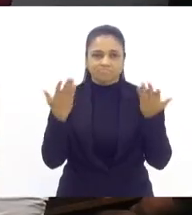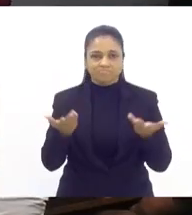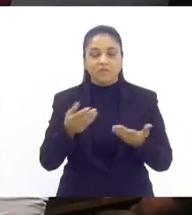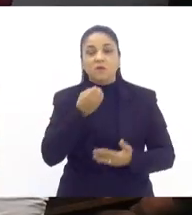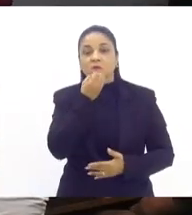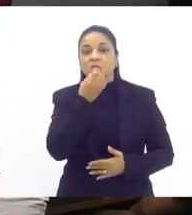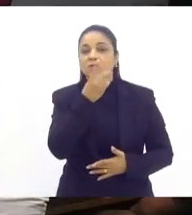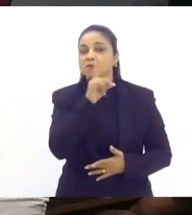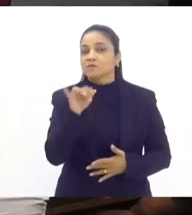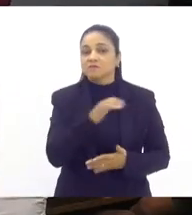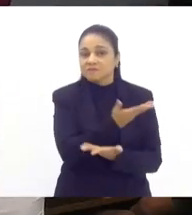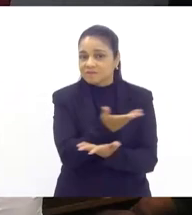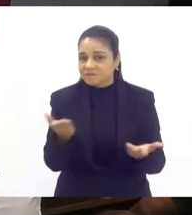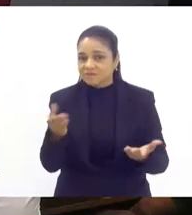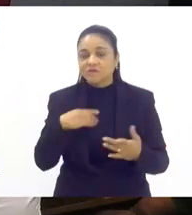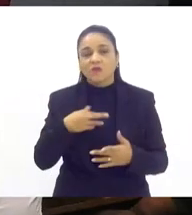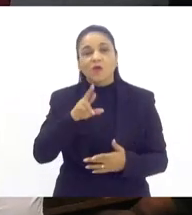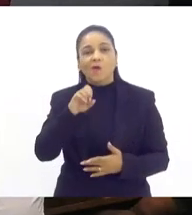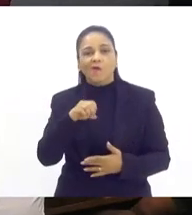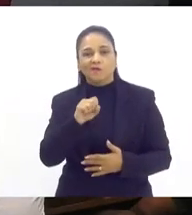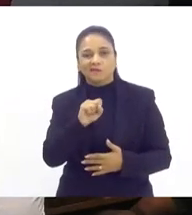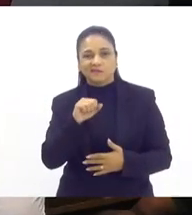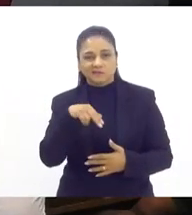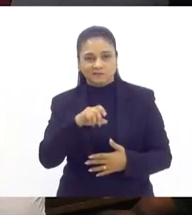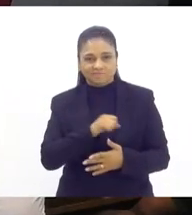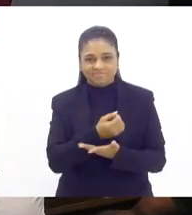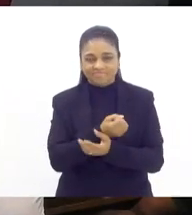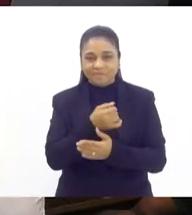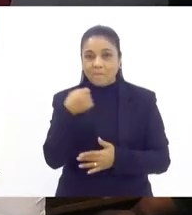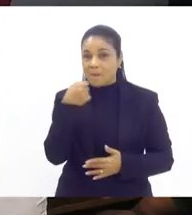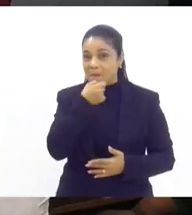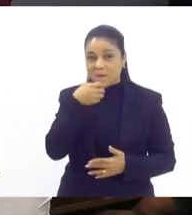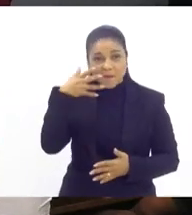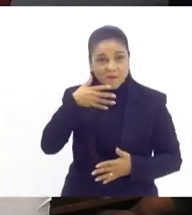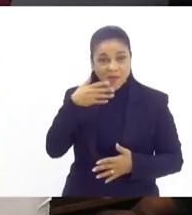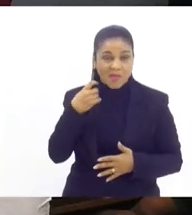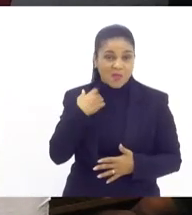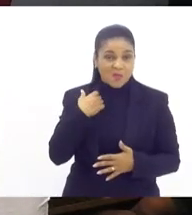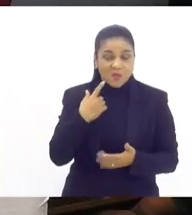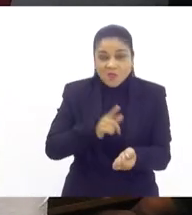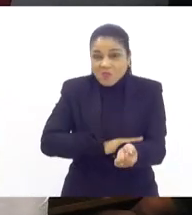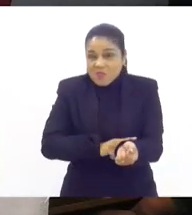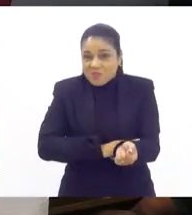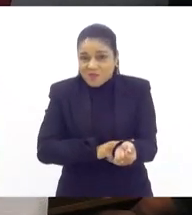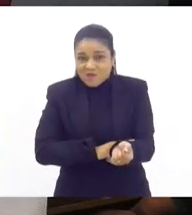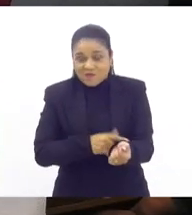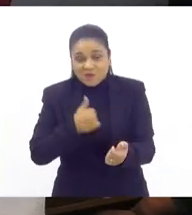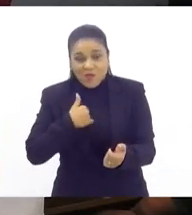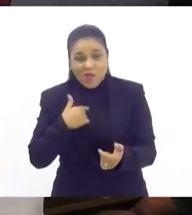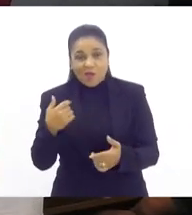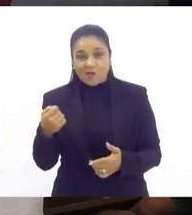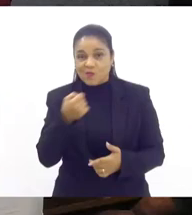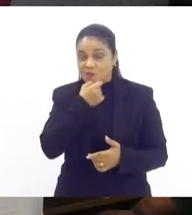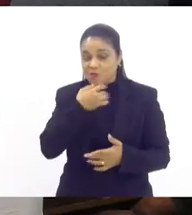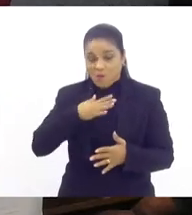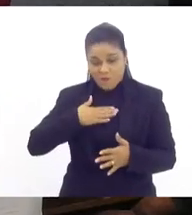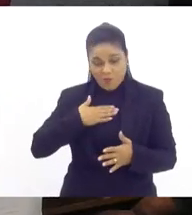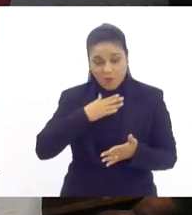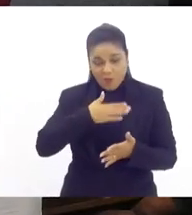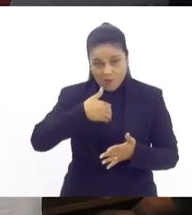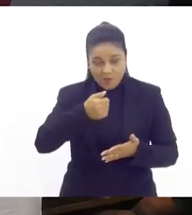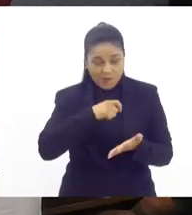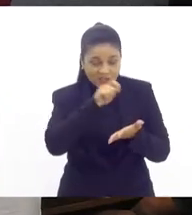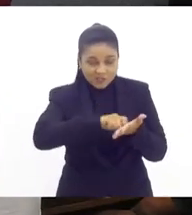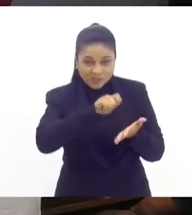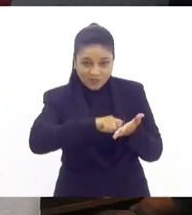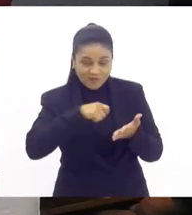dia a todos com a Rosane falou a gente fica um pouco nervoso e nunca ter feito isso né então eu funciono melhor escrevendo então eu escrevi o